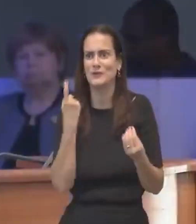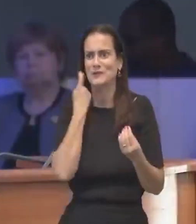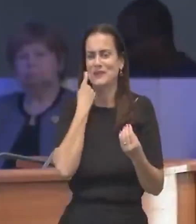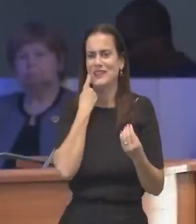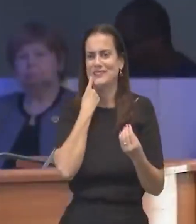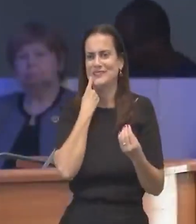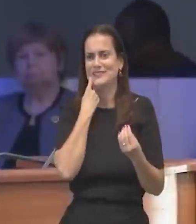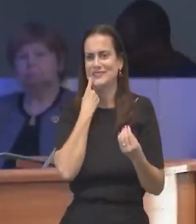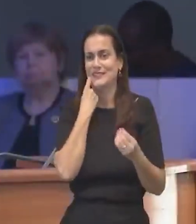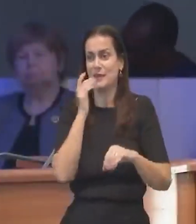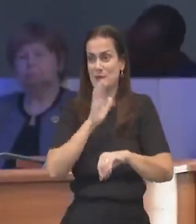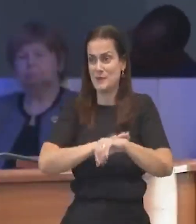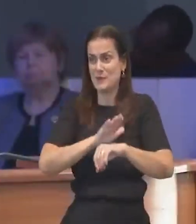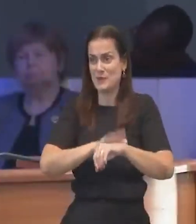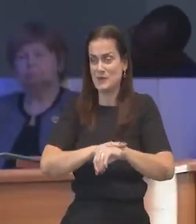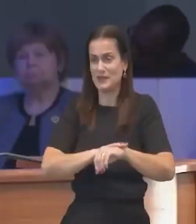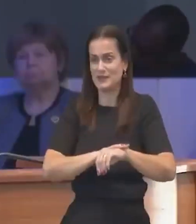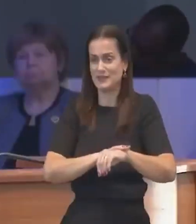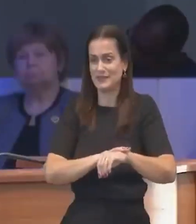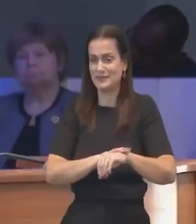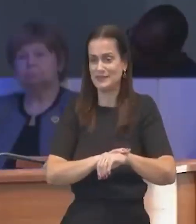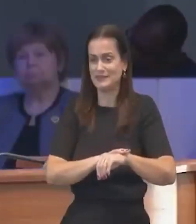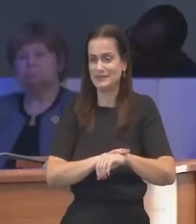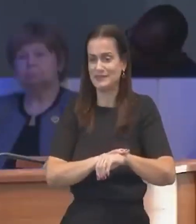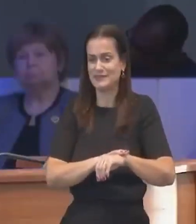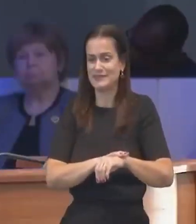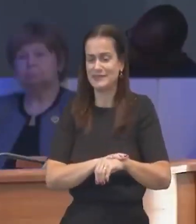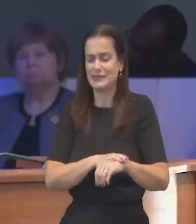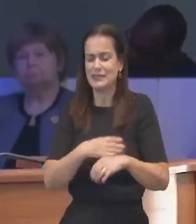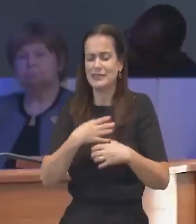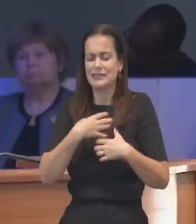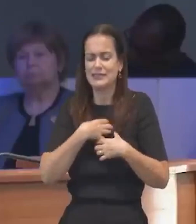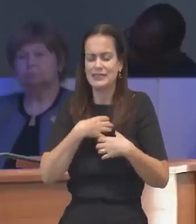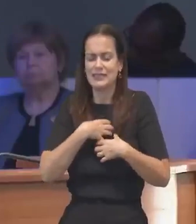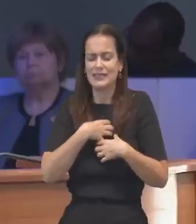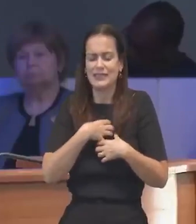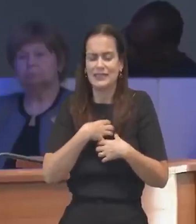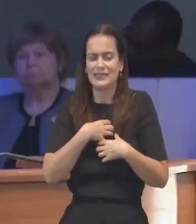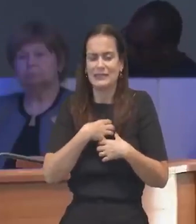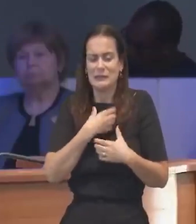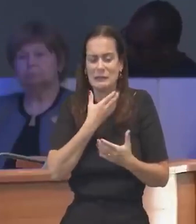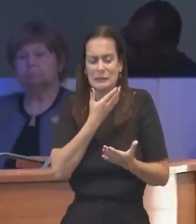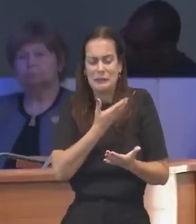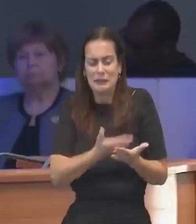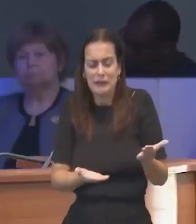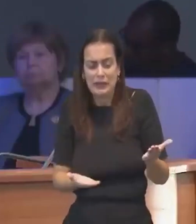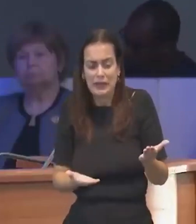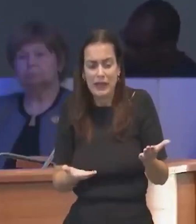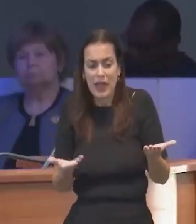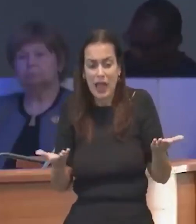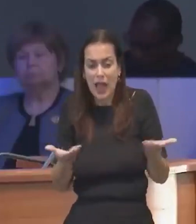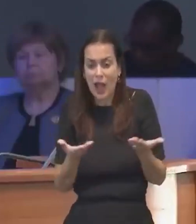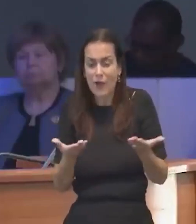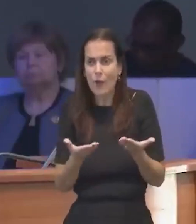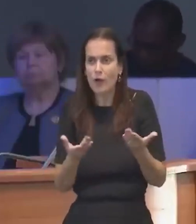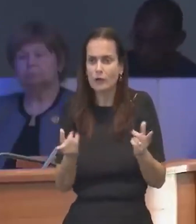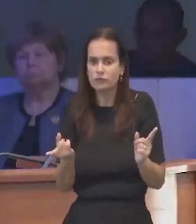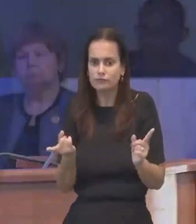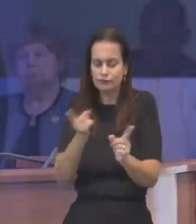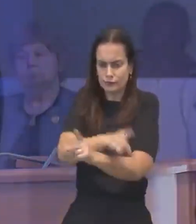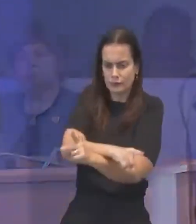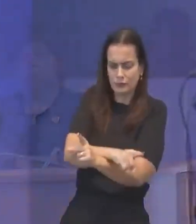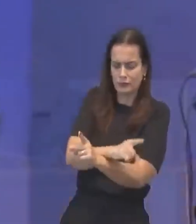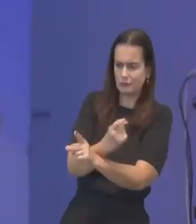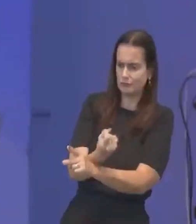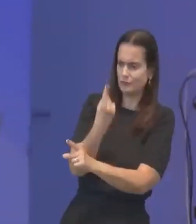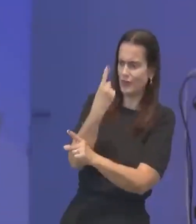E naquele momento, diante do seu sentimento de fracasso, e agora um contraponto diante